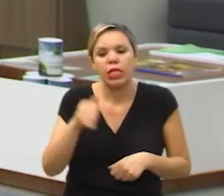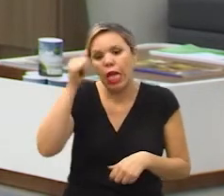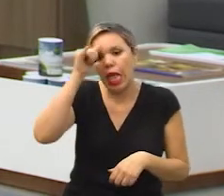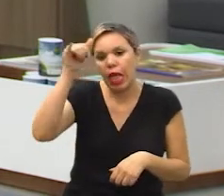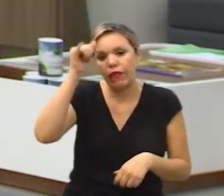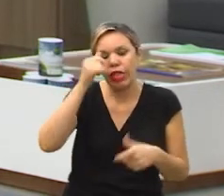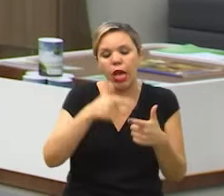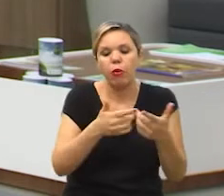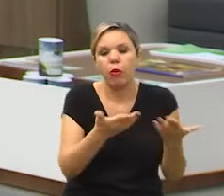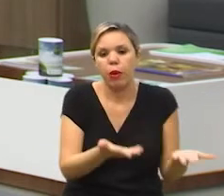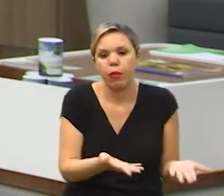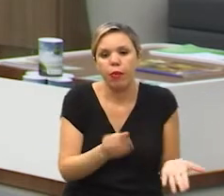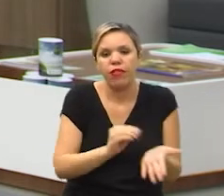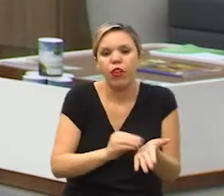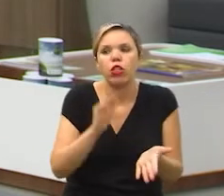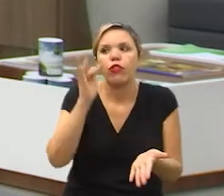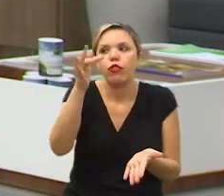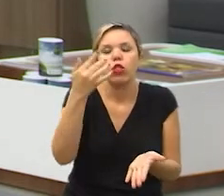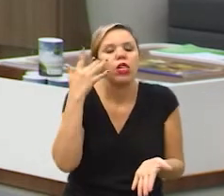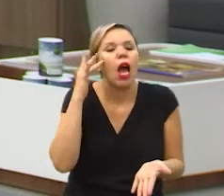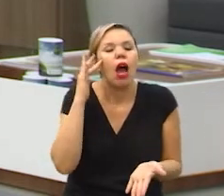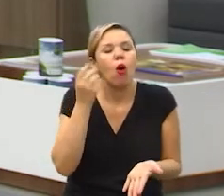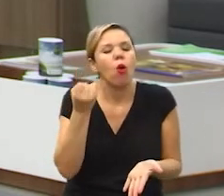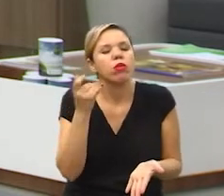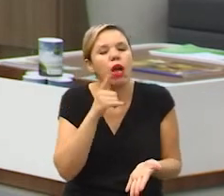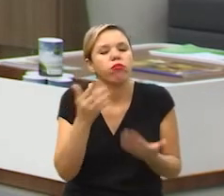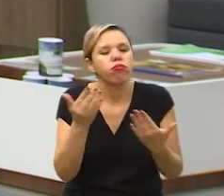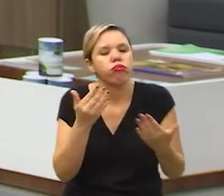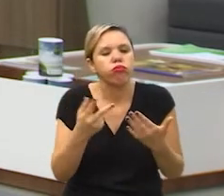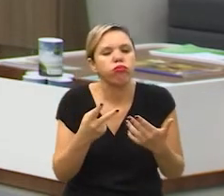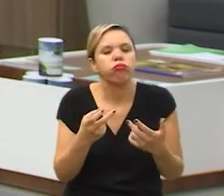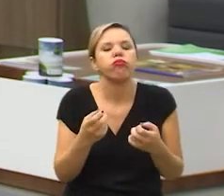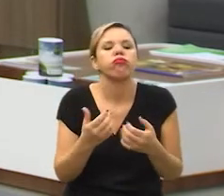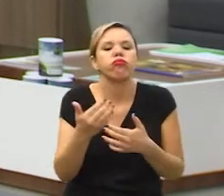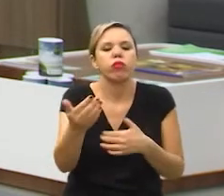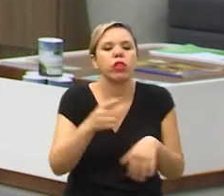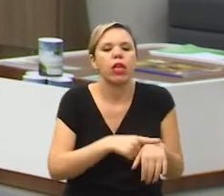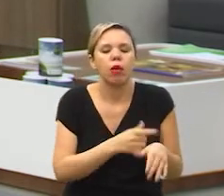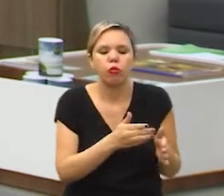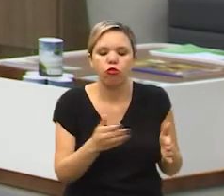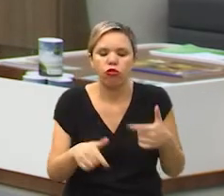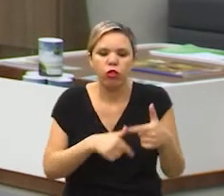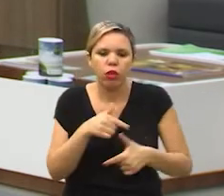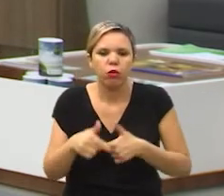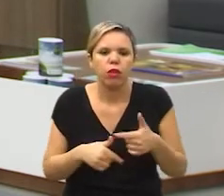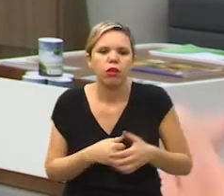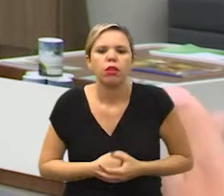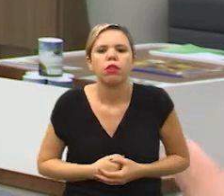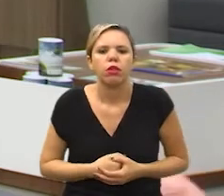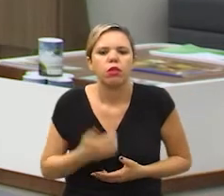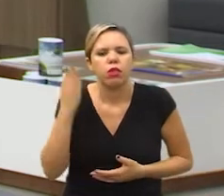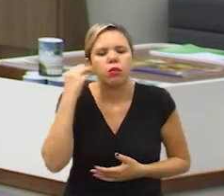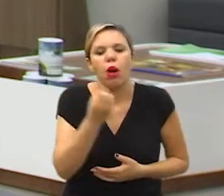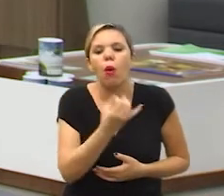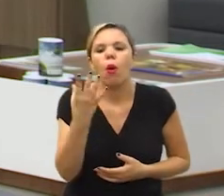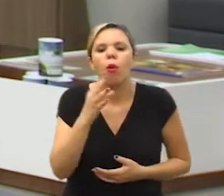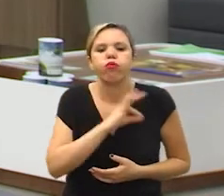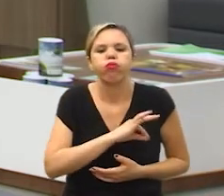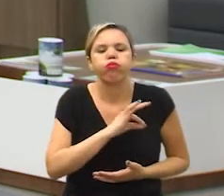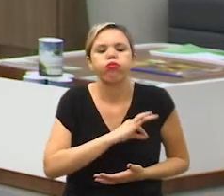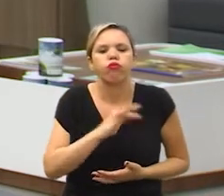a isso? Ela consegue estimar isso ao longo do tempo de trabalho? Essa questão de saber o quanto que ela vai